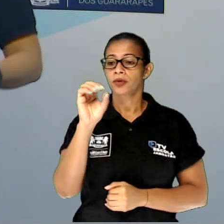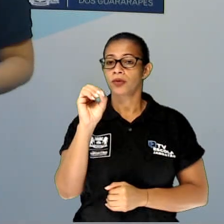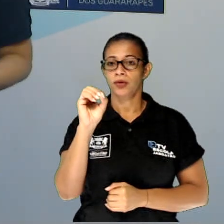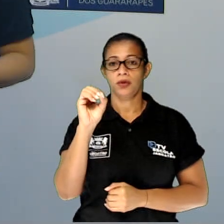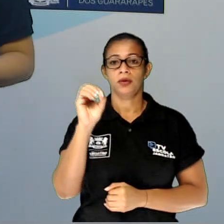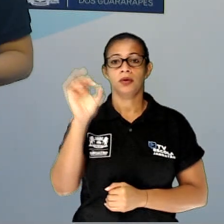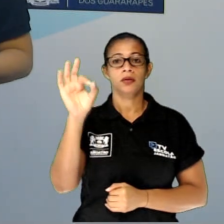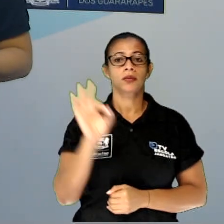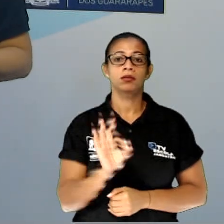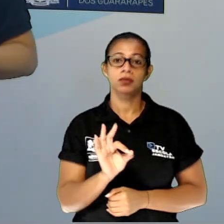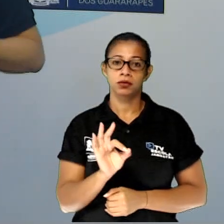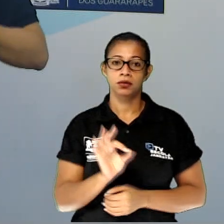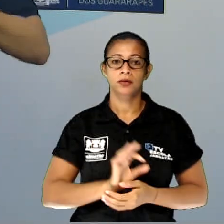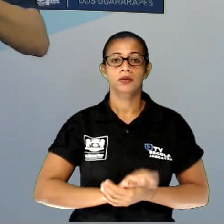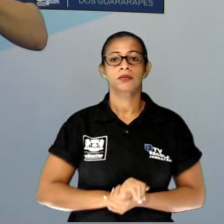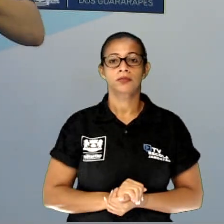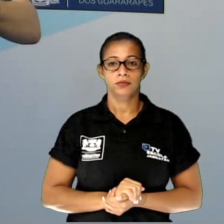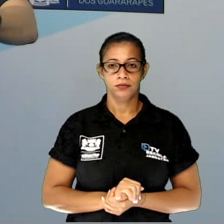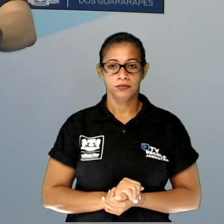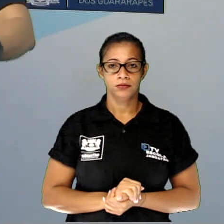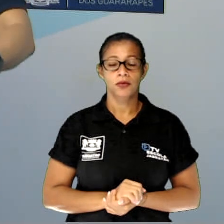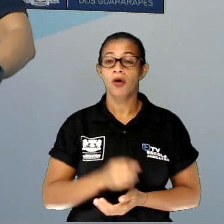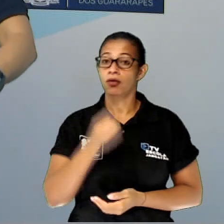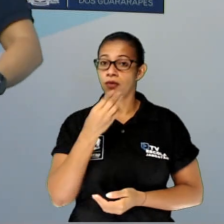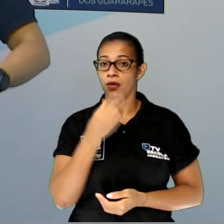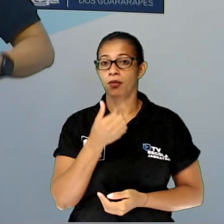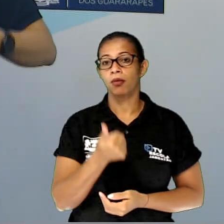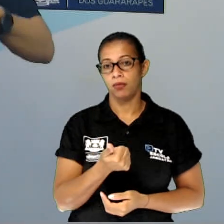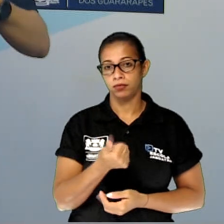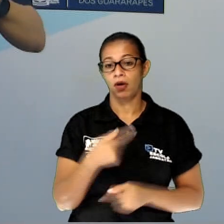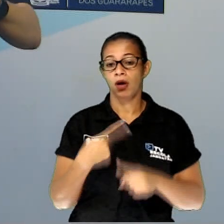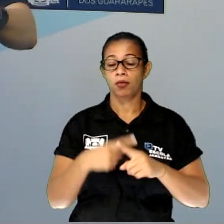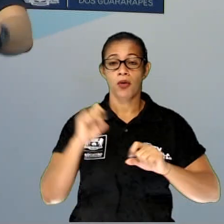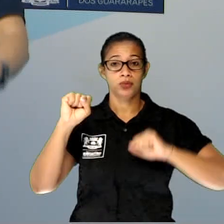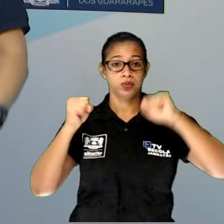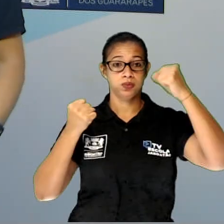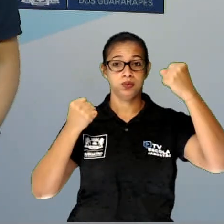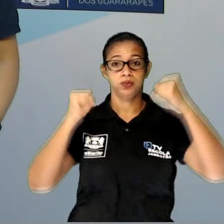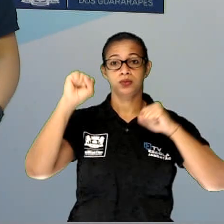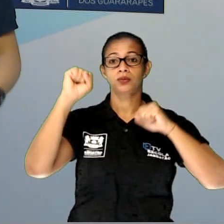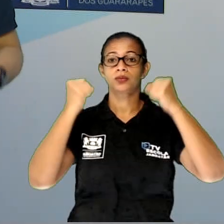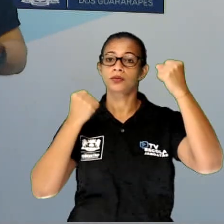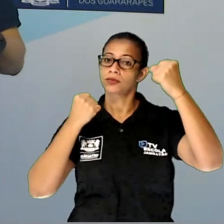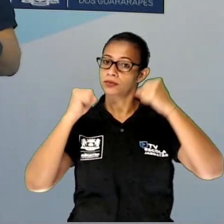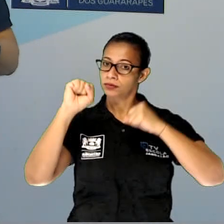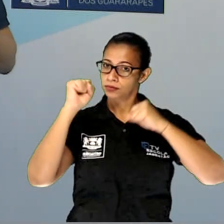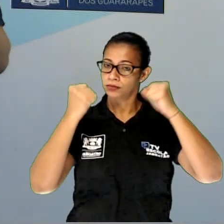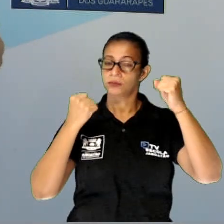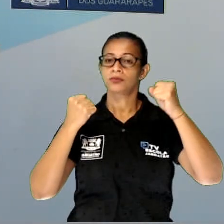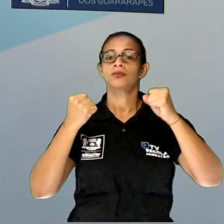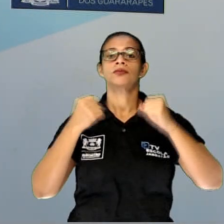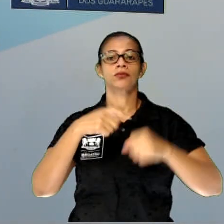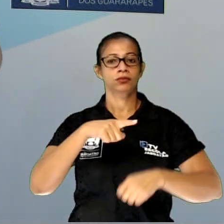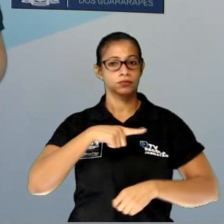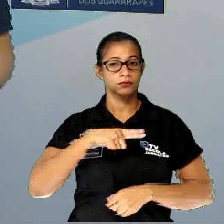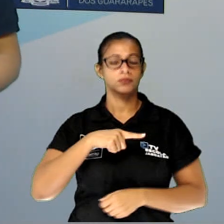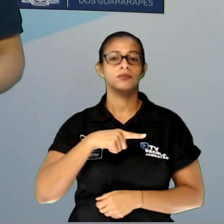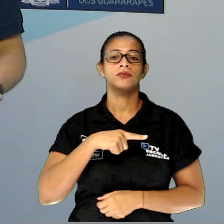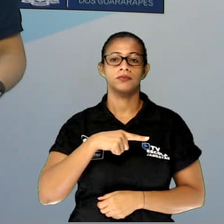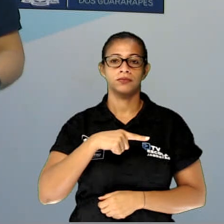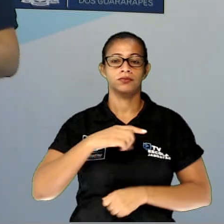muito positivo, porque mais indústrias tinham acesso a mais energia elétrica e, dessa forma, poderiam produzir